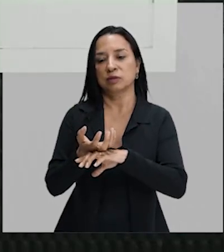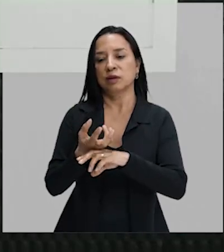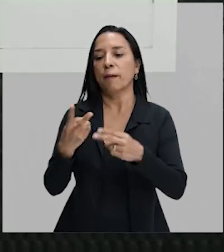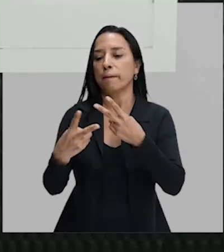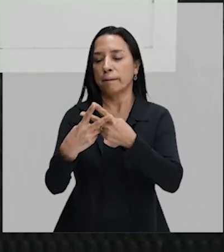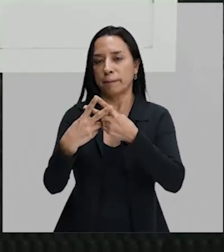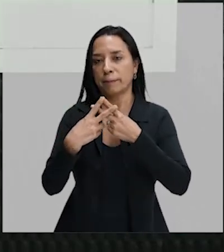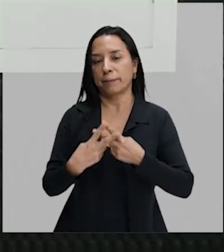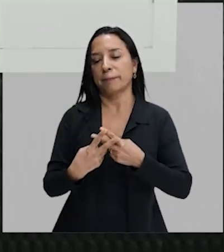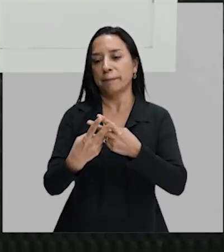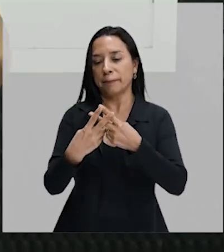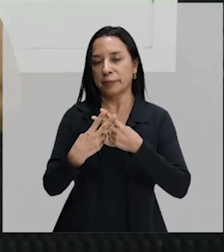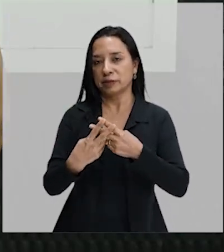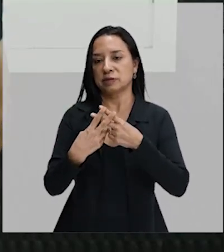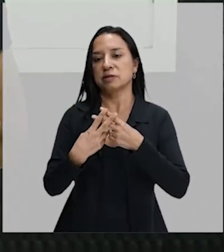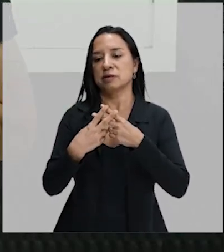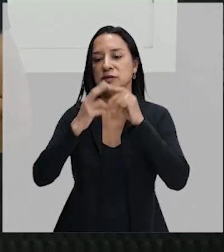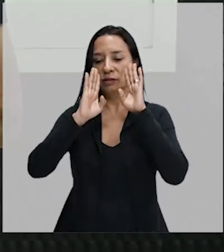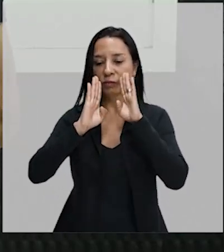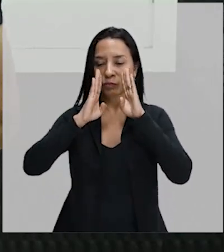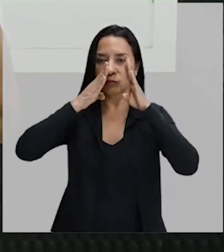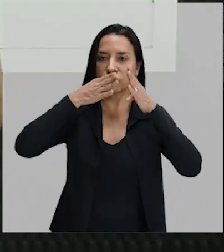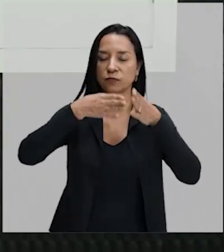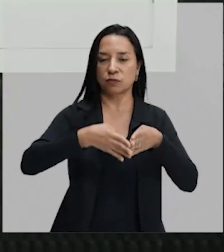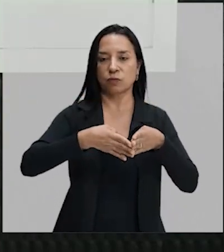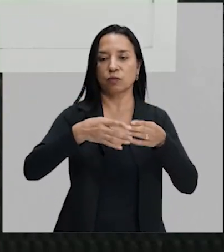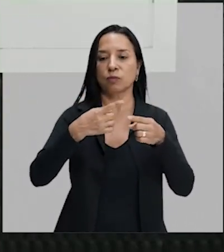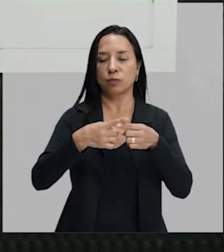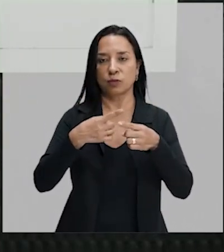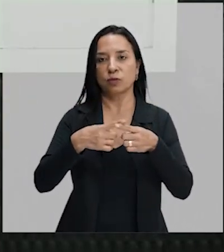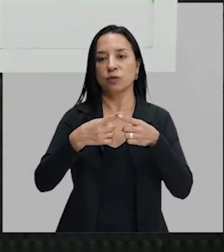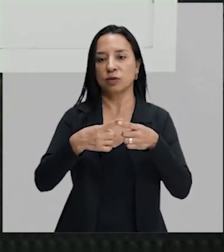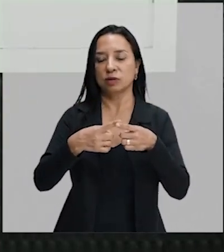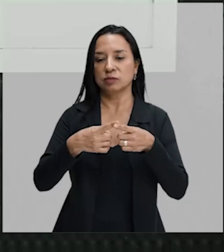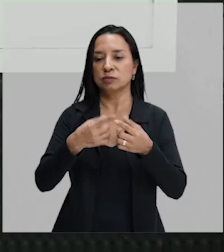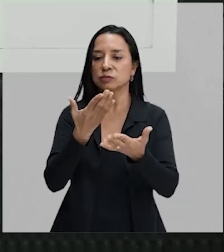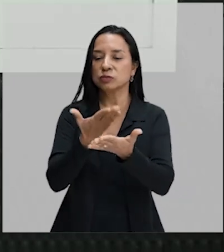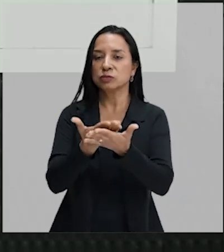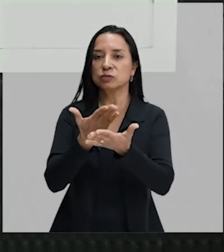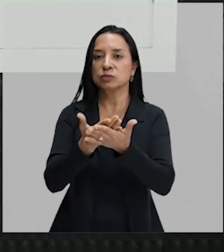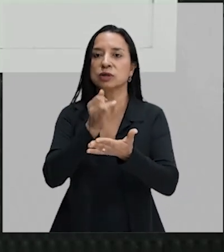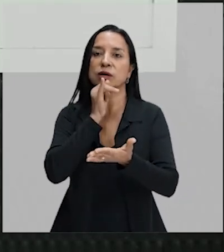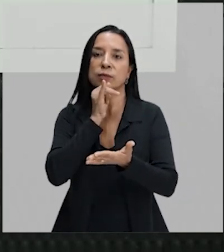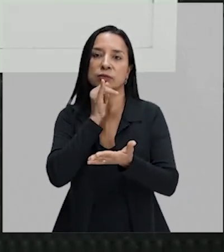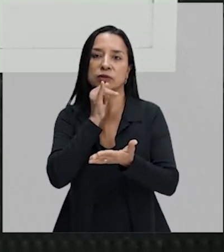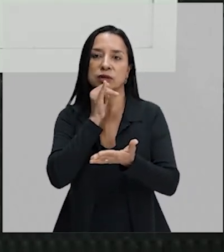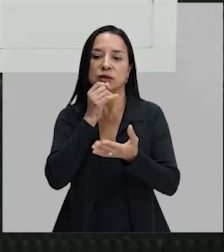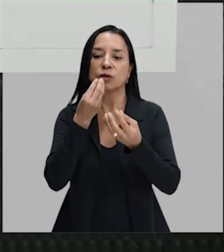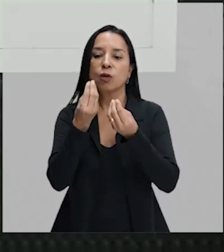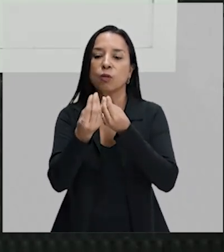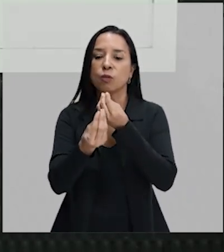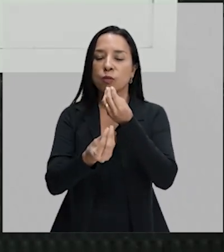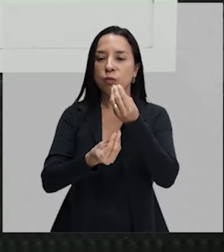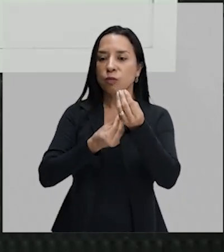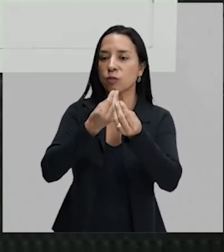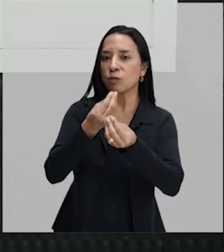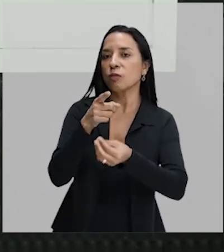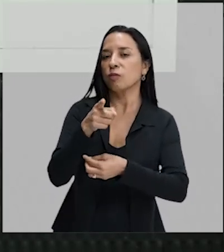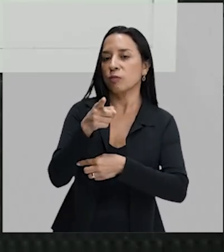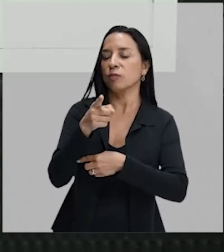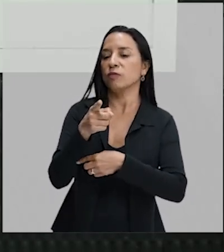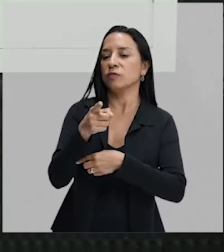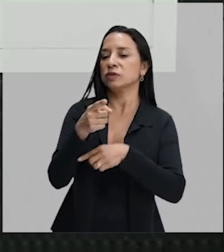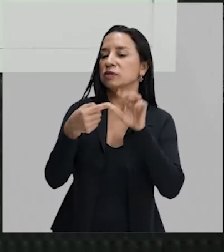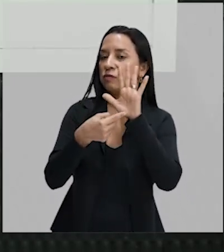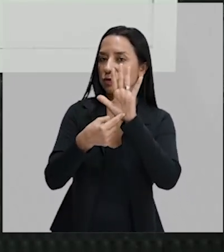paciência, muita concentração, porque nós vamos tratar, por exemplo, da forma como você vai expressar aquilo